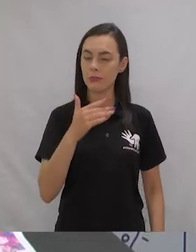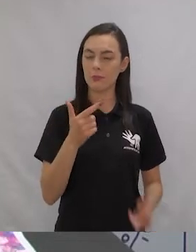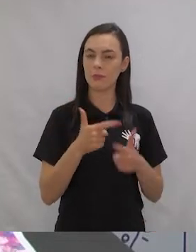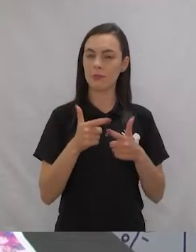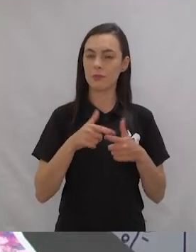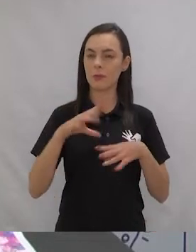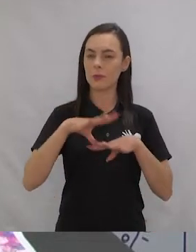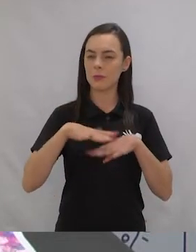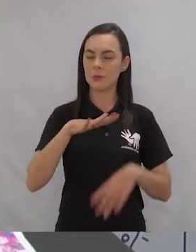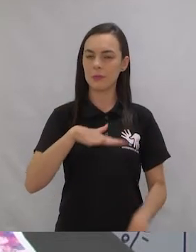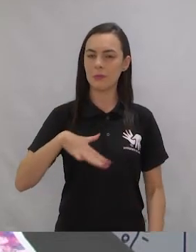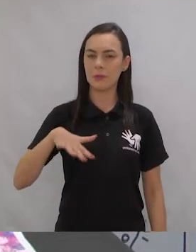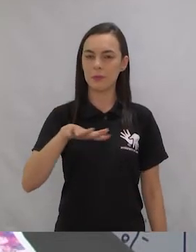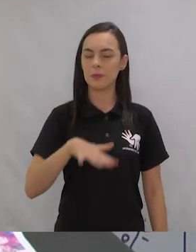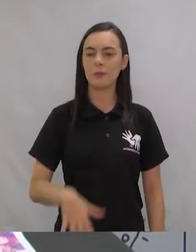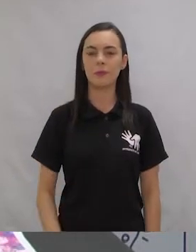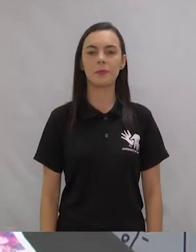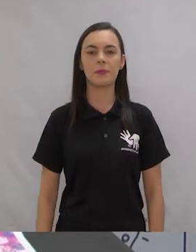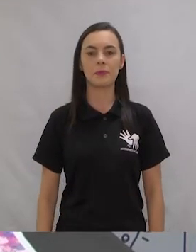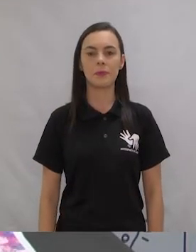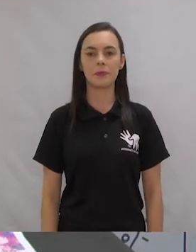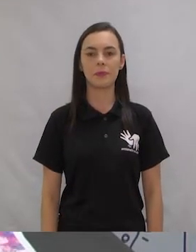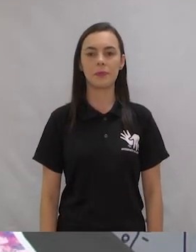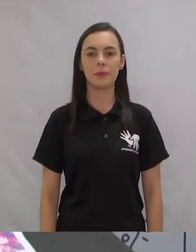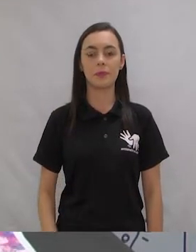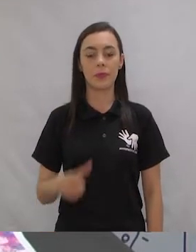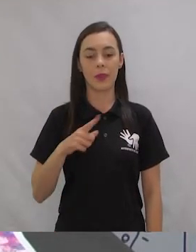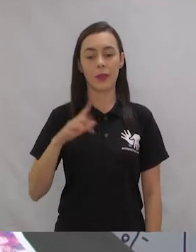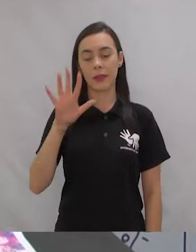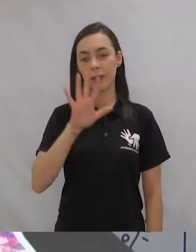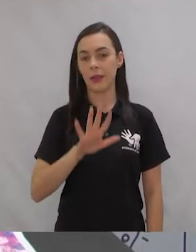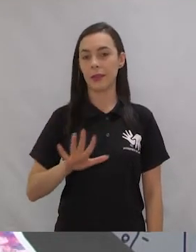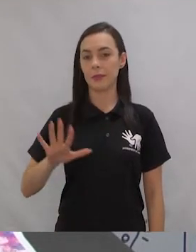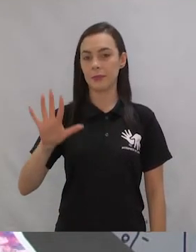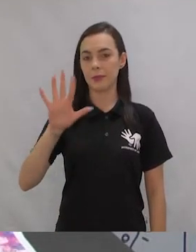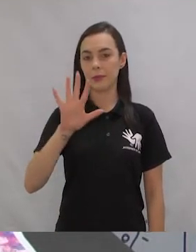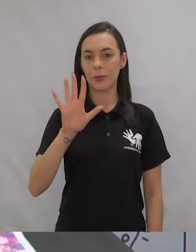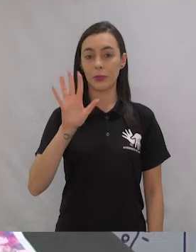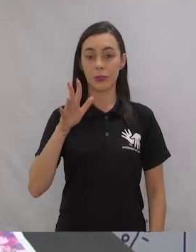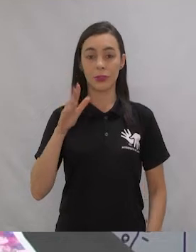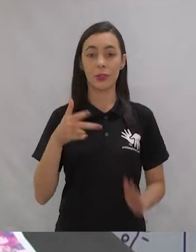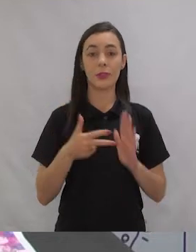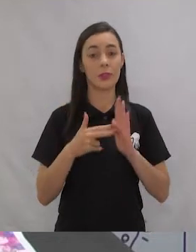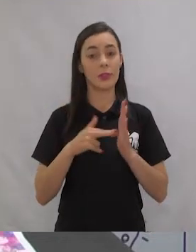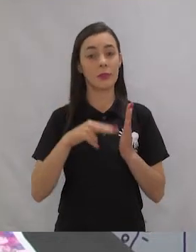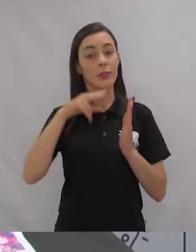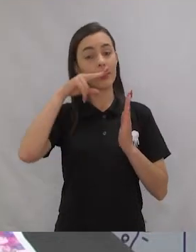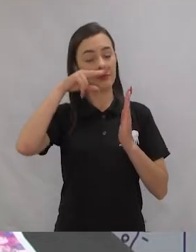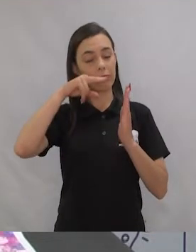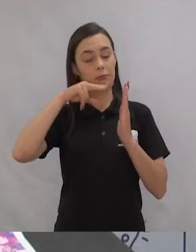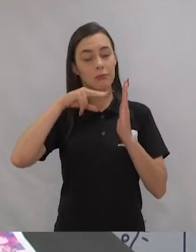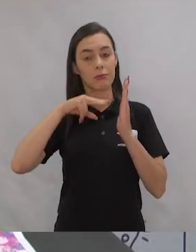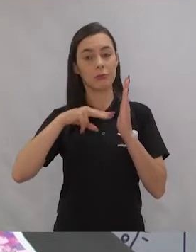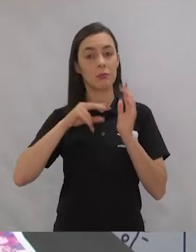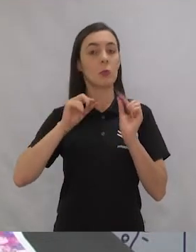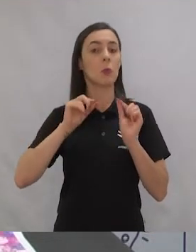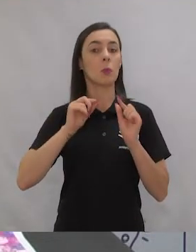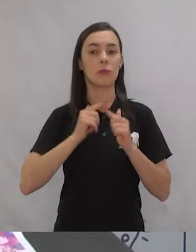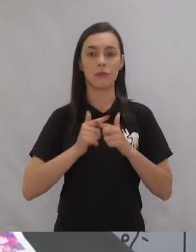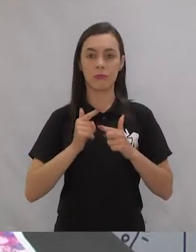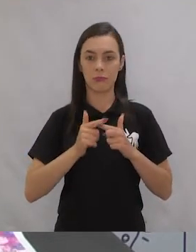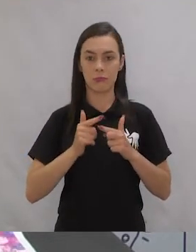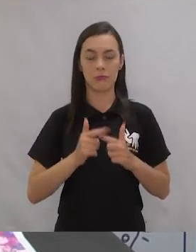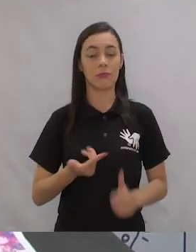situação problema. Então, quando a gente observa esta imagem, a gente já está ali, ó, lendo uma situação